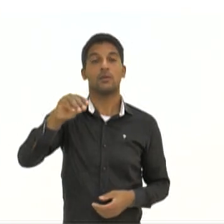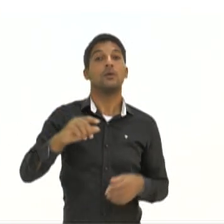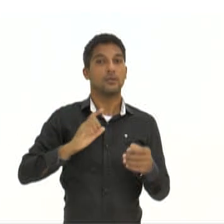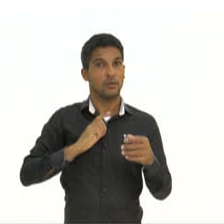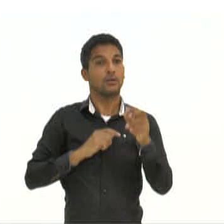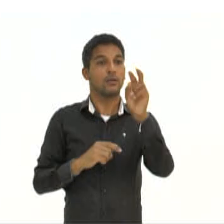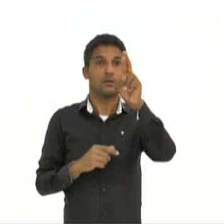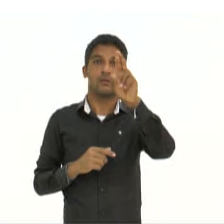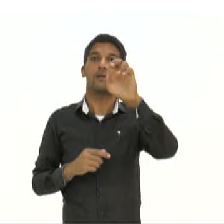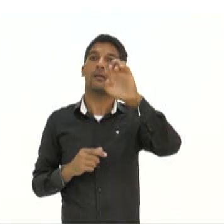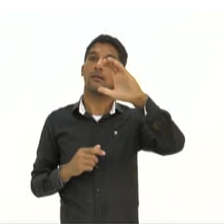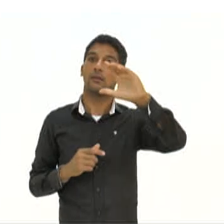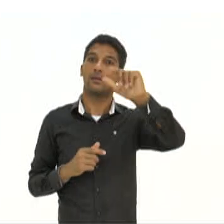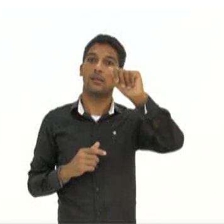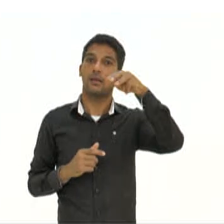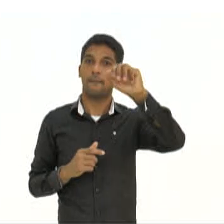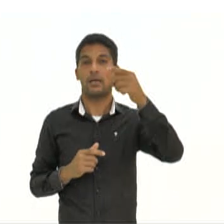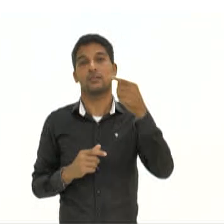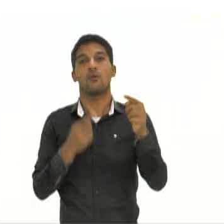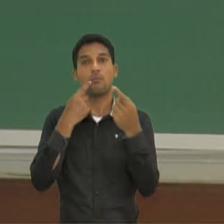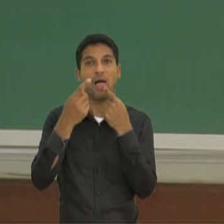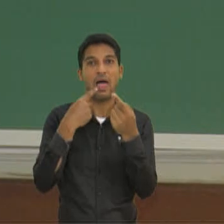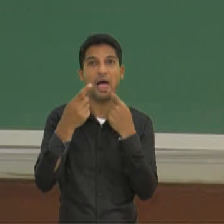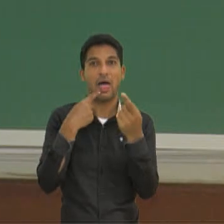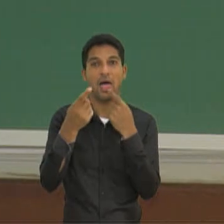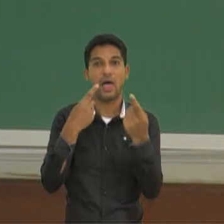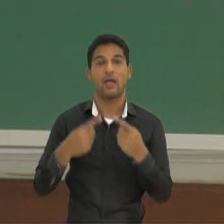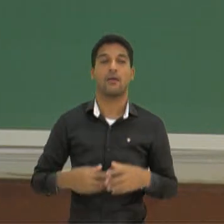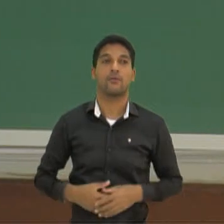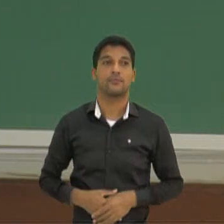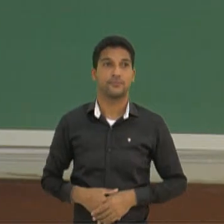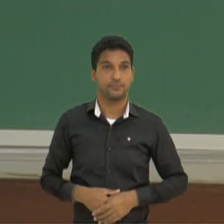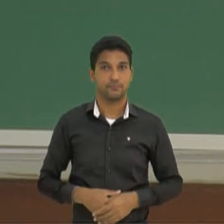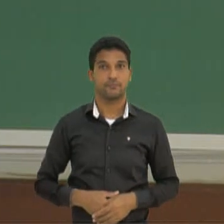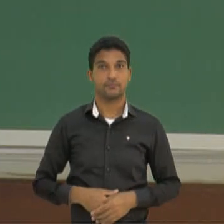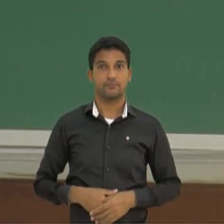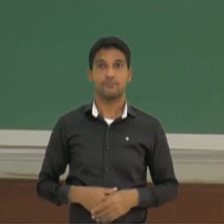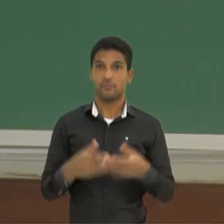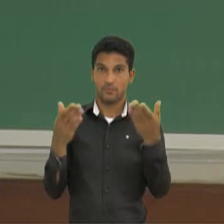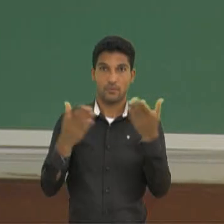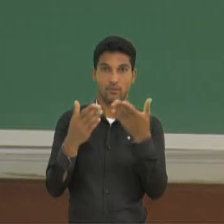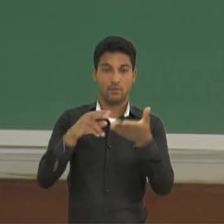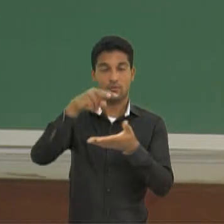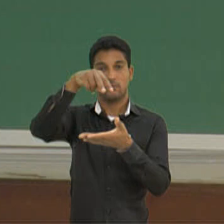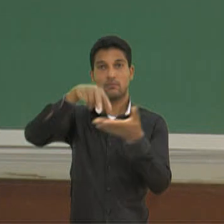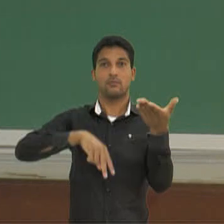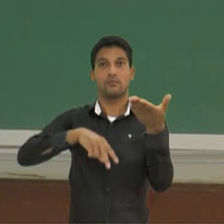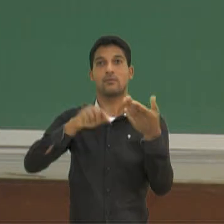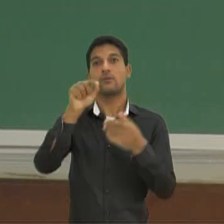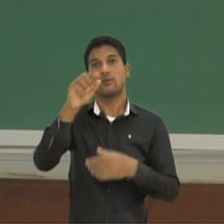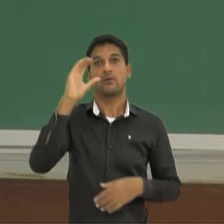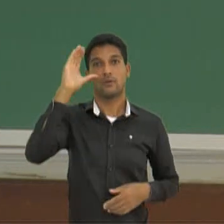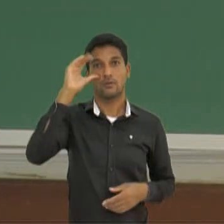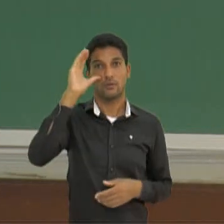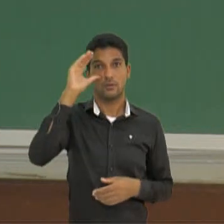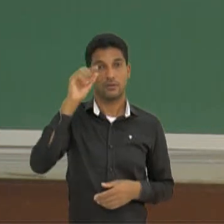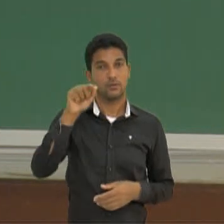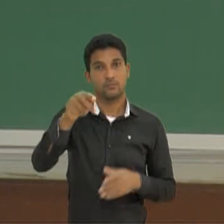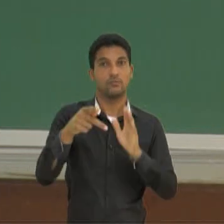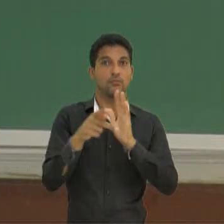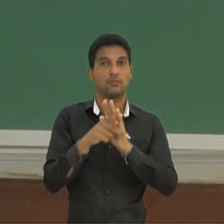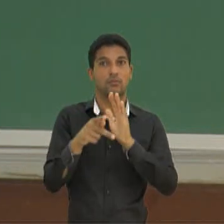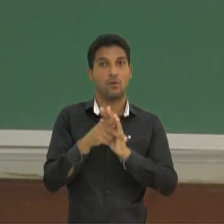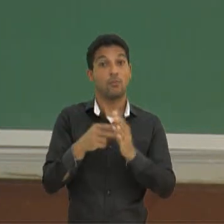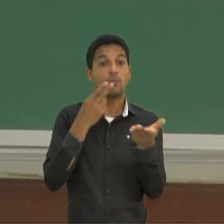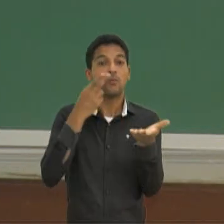ok? Então, vamos continuar lendo aqui, galera. Vou convidar vocês para ler algumas curiosidades que eu trouxe para a nossa aula a respeito